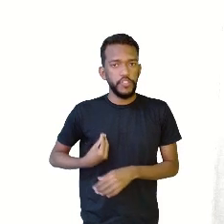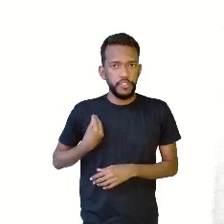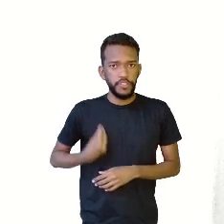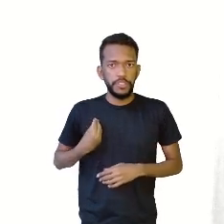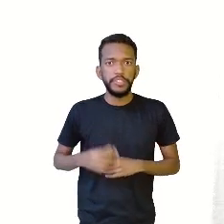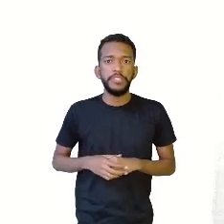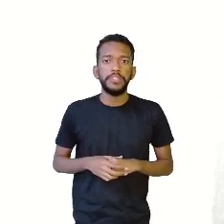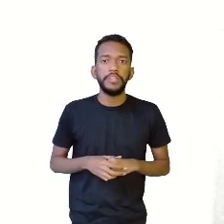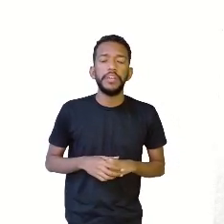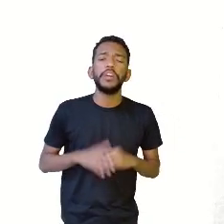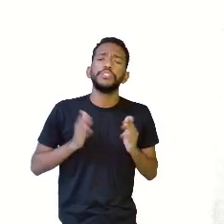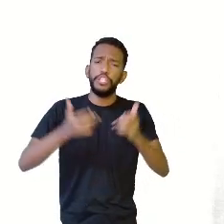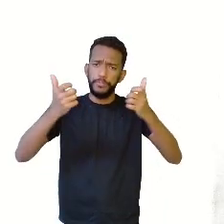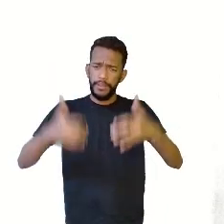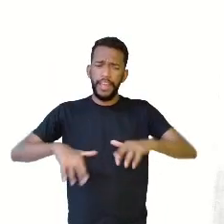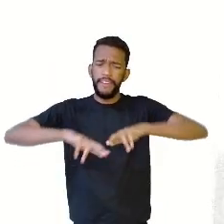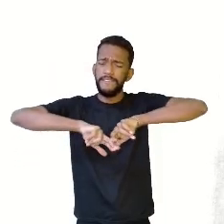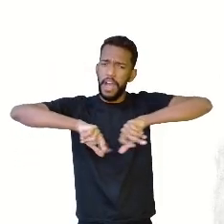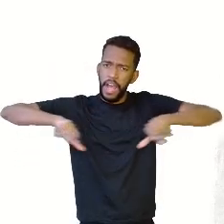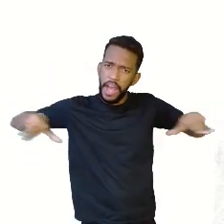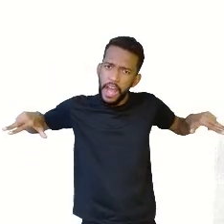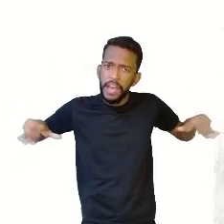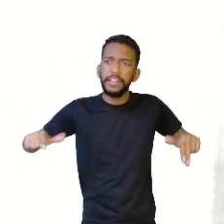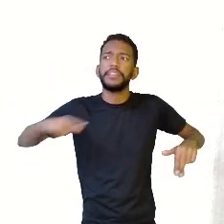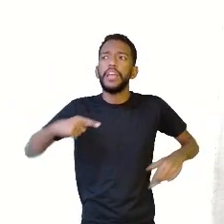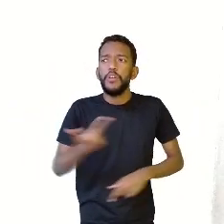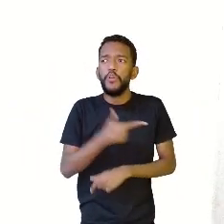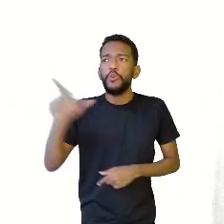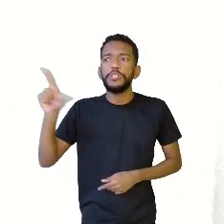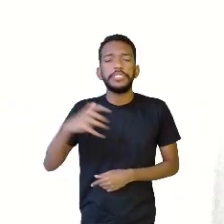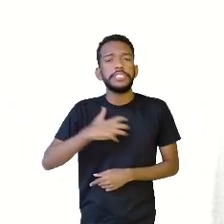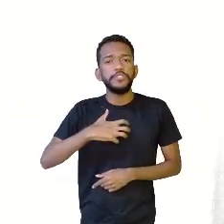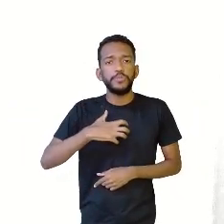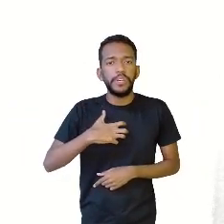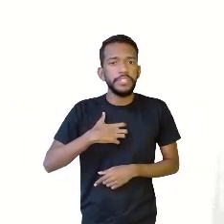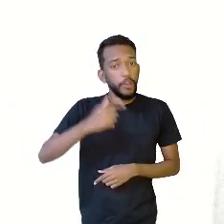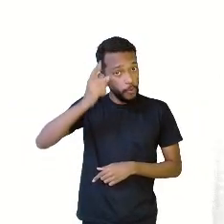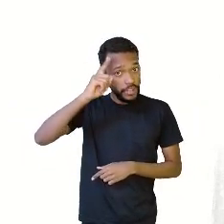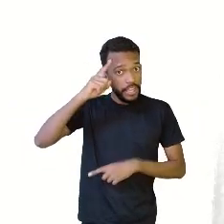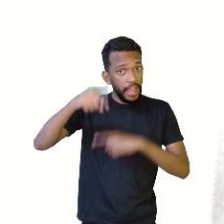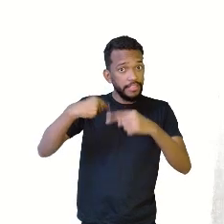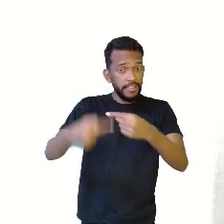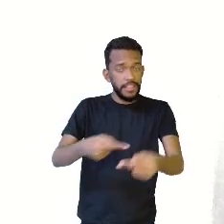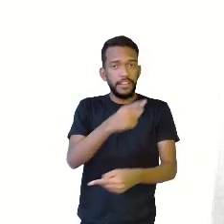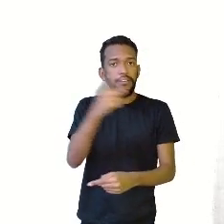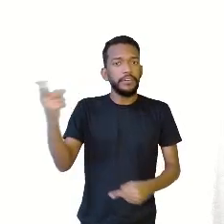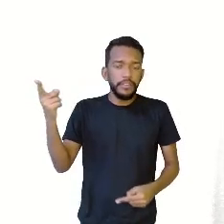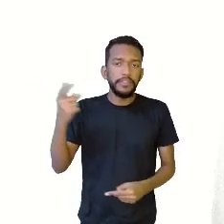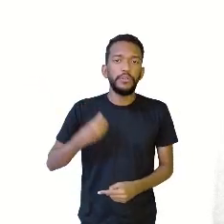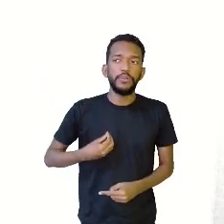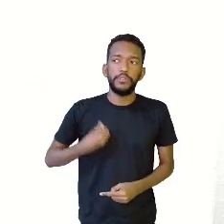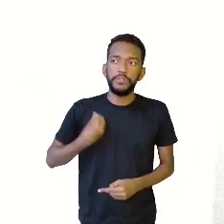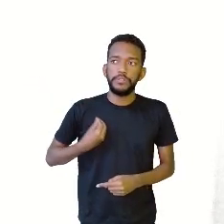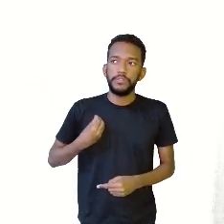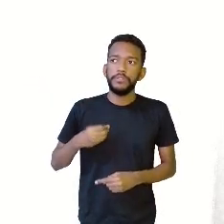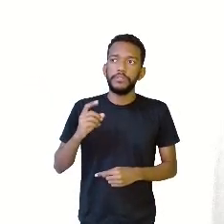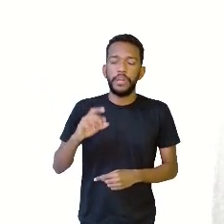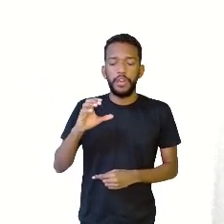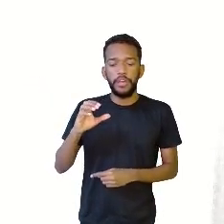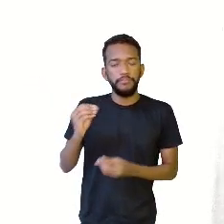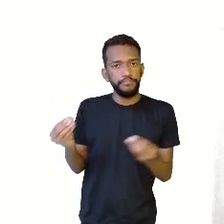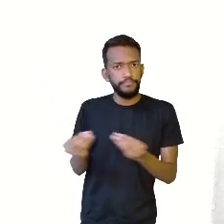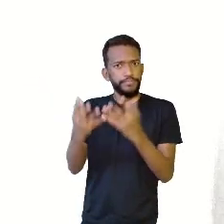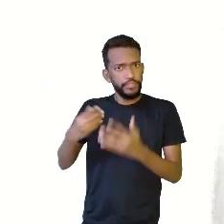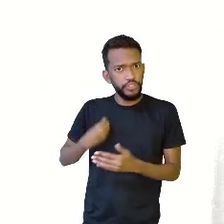aqui, mas será que tem alguma outra situação do seu dia a dia, do seu cotidiano, em que a combustão está